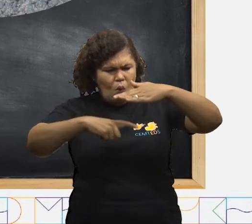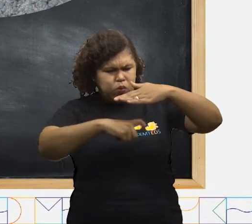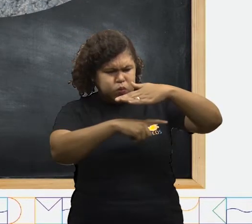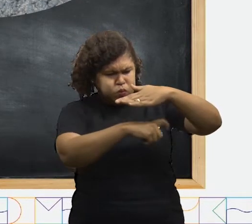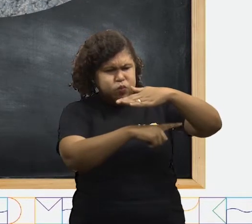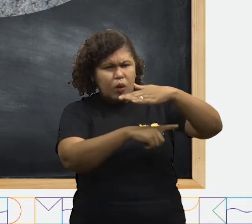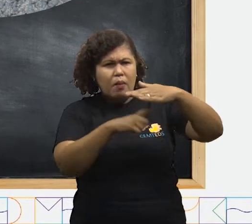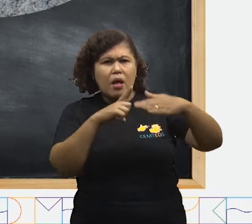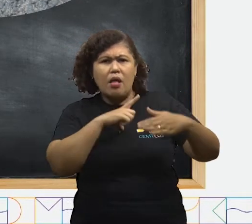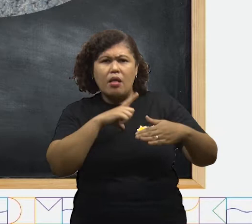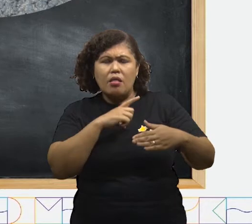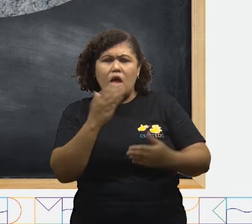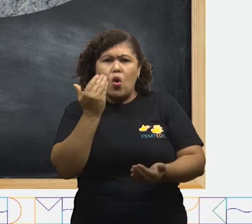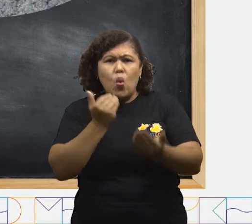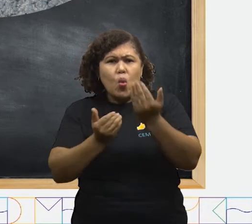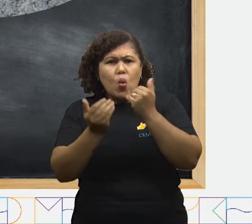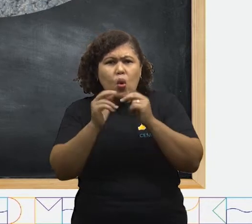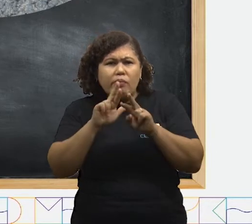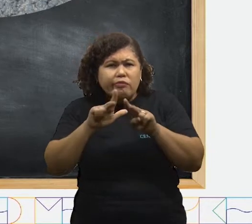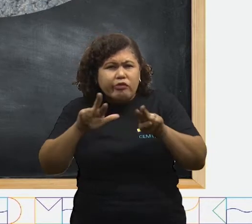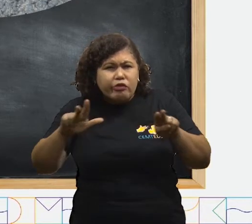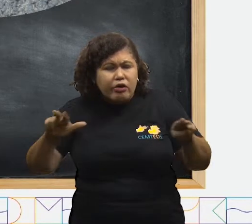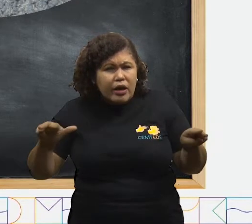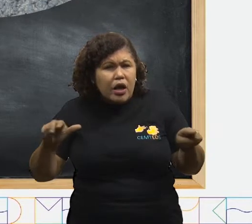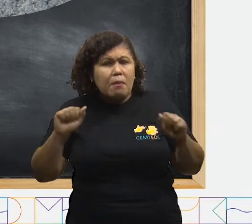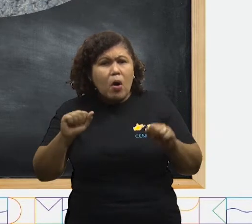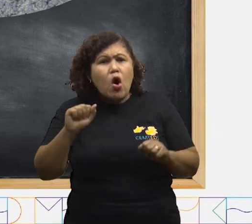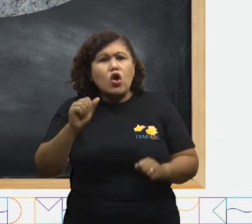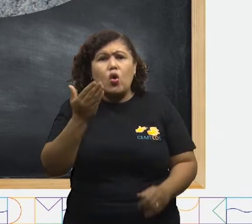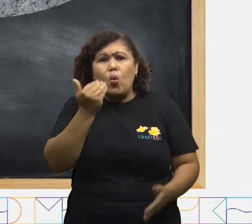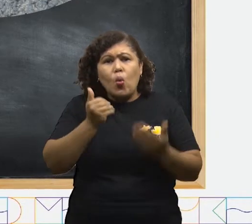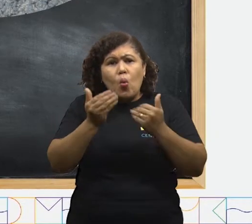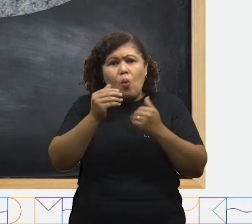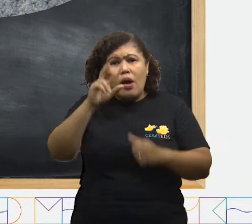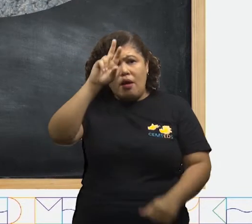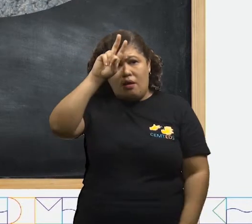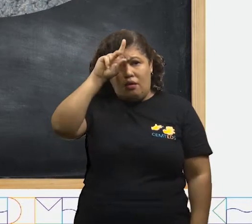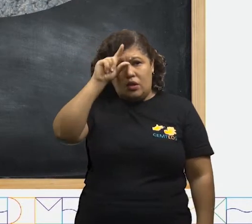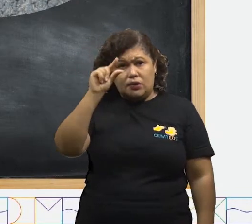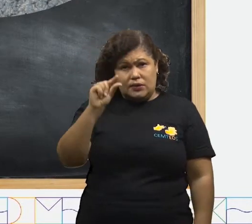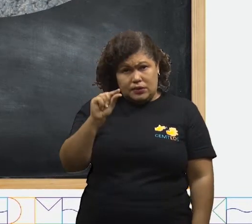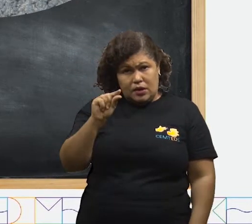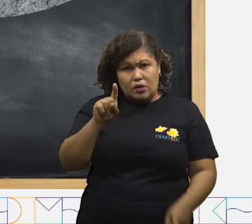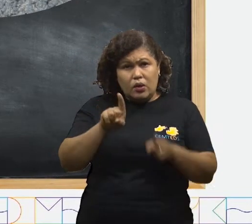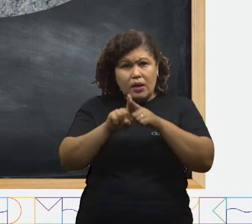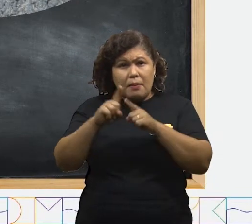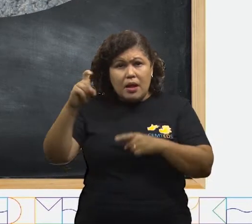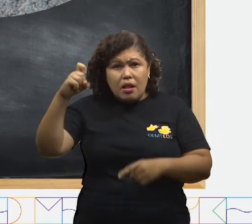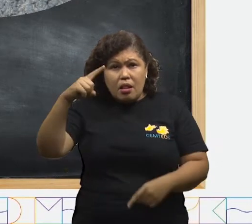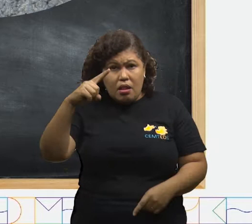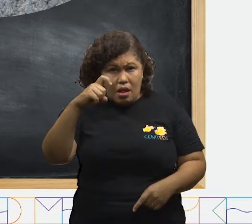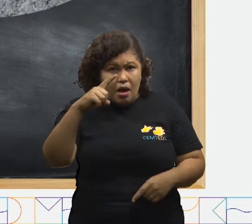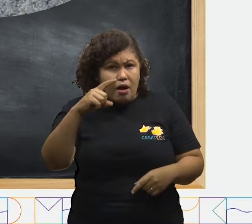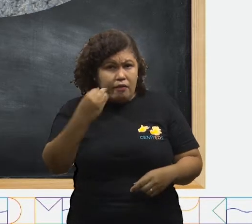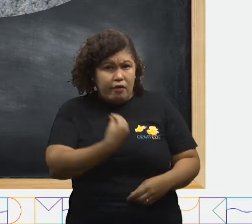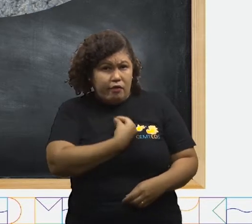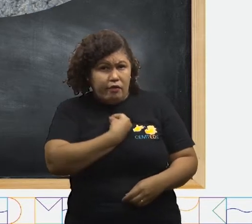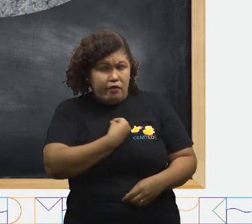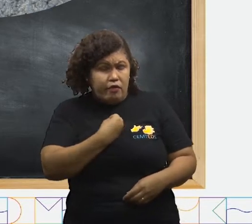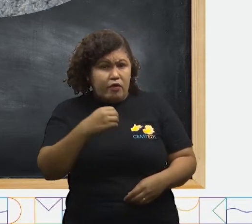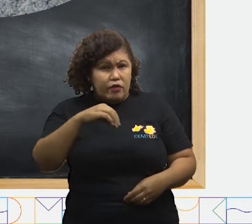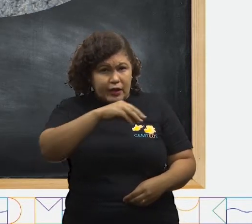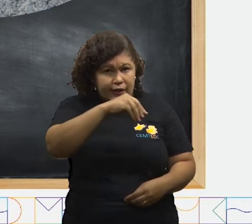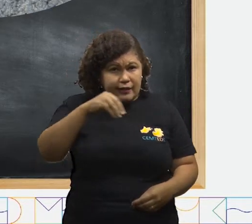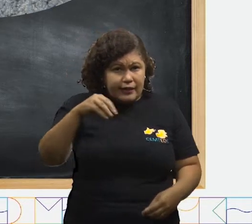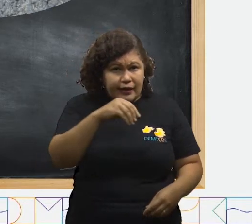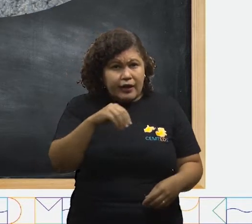muito sofisticada. Comem insetos, larvas de insetos e vermes da terra. Há muito